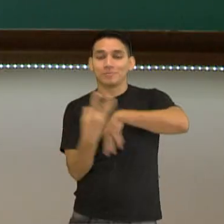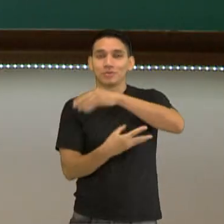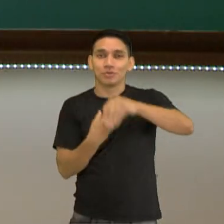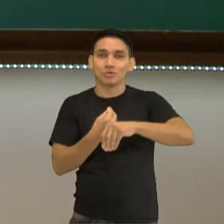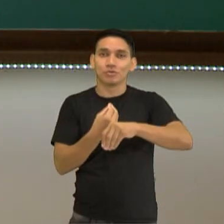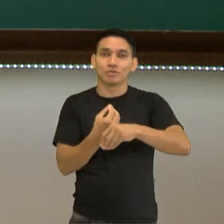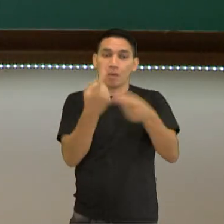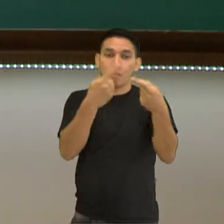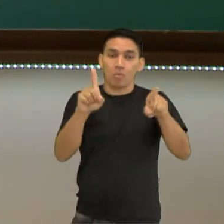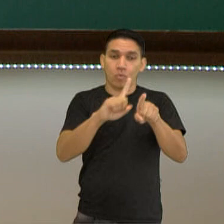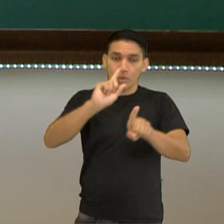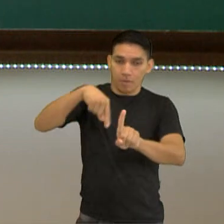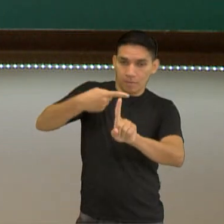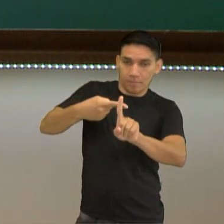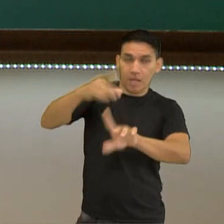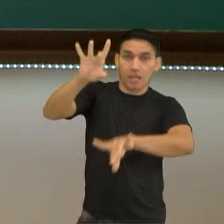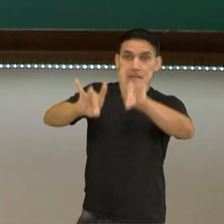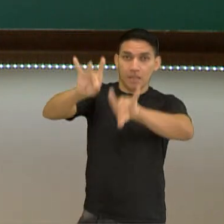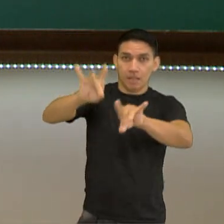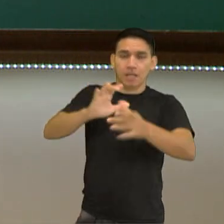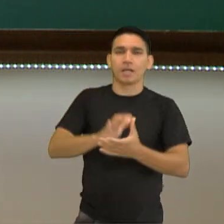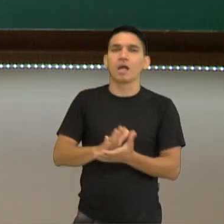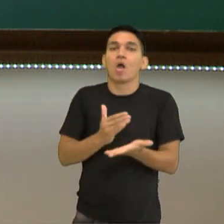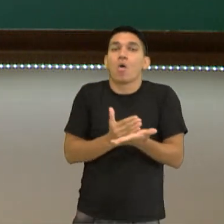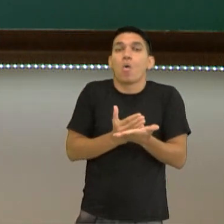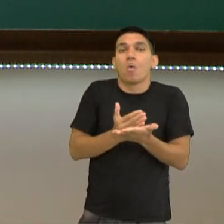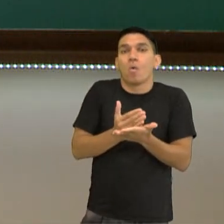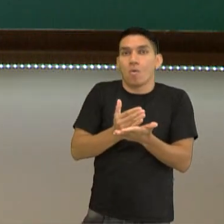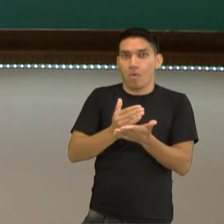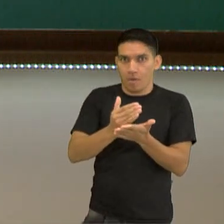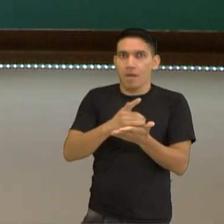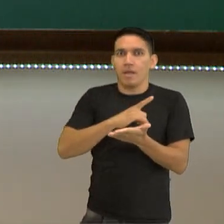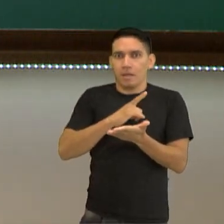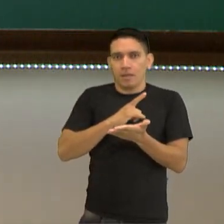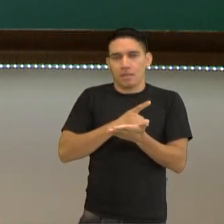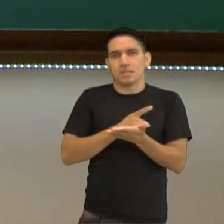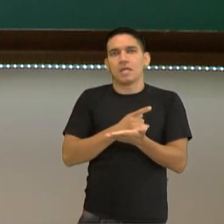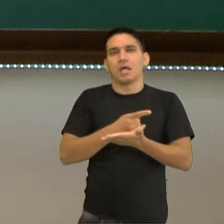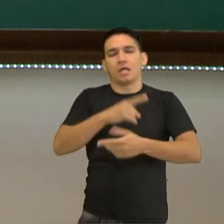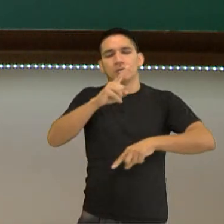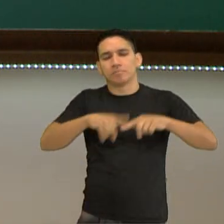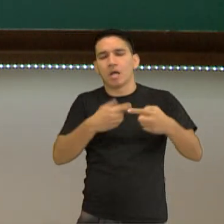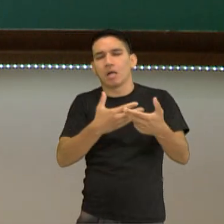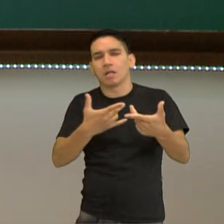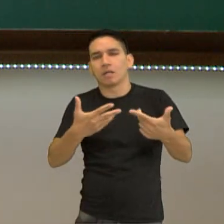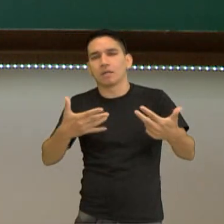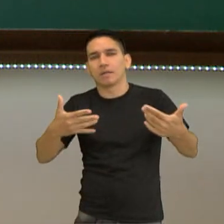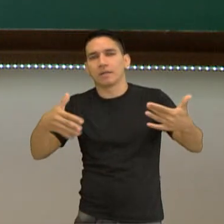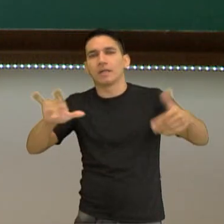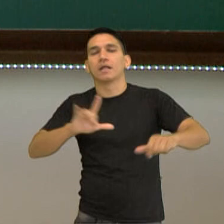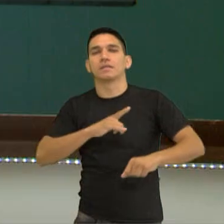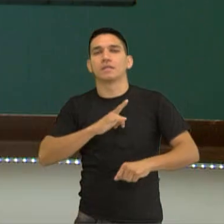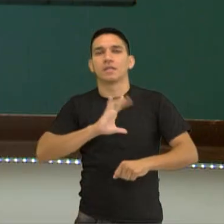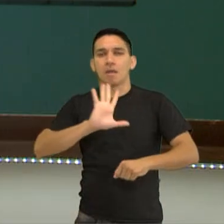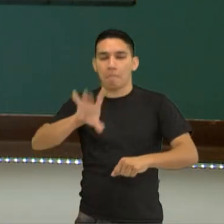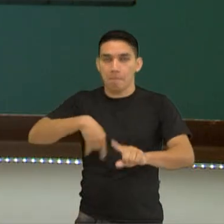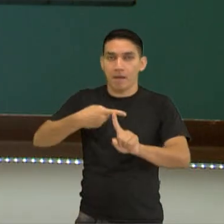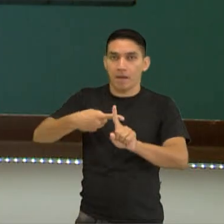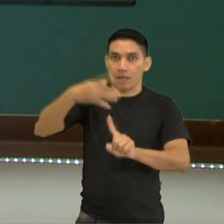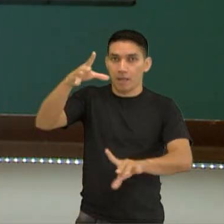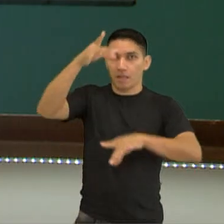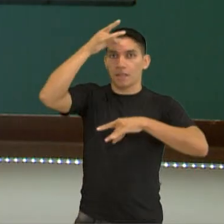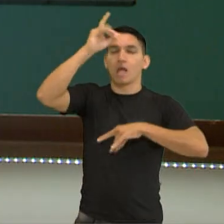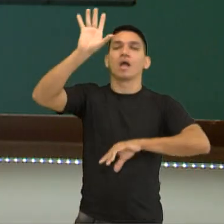música, tudo, né? Ela começa com, ela tem um orquestral, ao mesmo tempo ela tem uma encenação